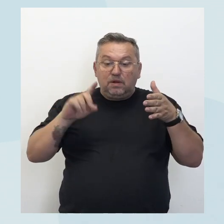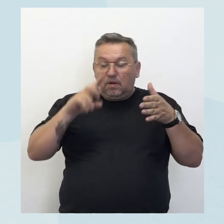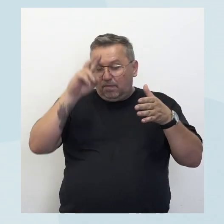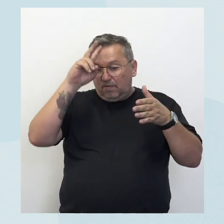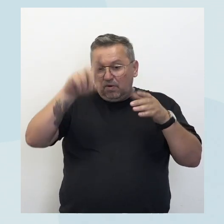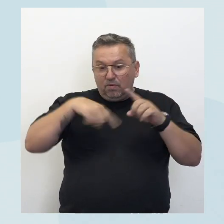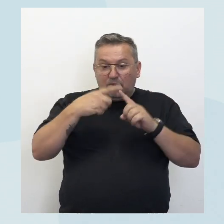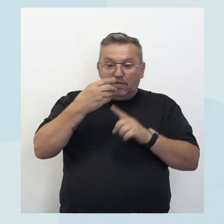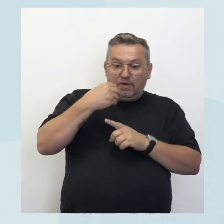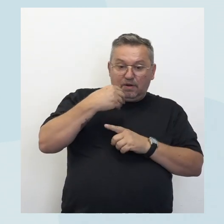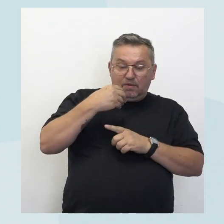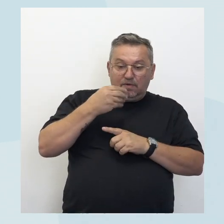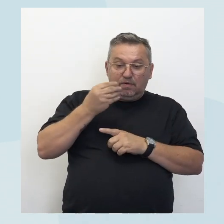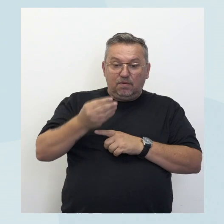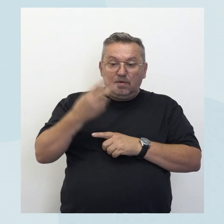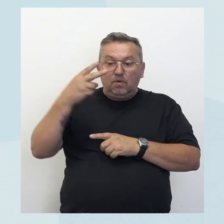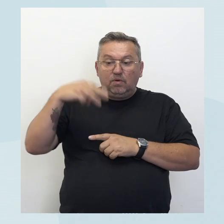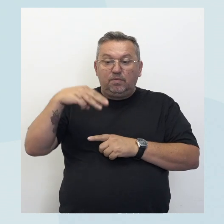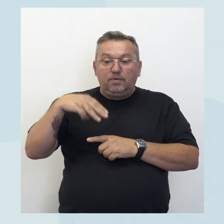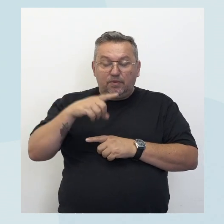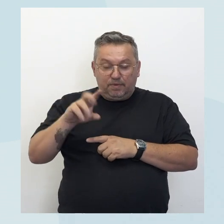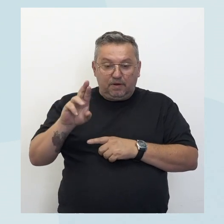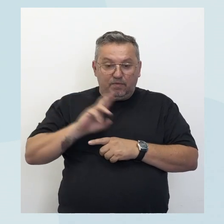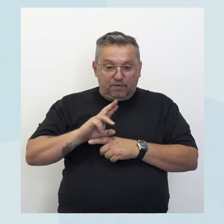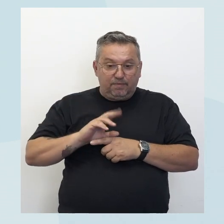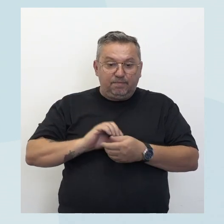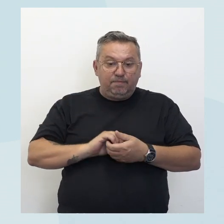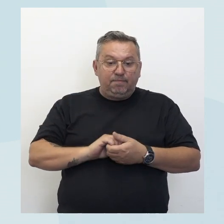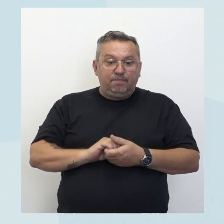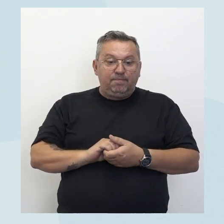mais fraco? Vou dar para vocês 2 minutinhos para responder essa questão.